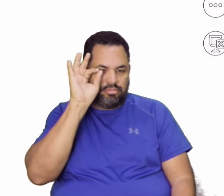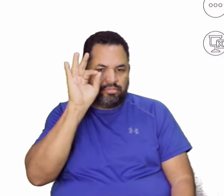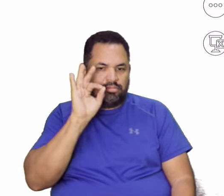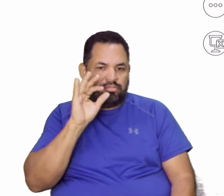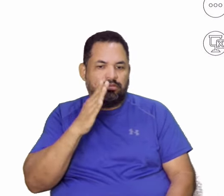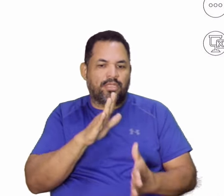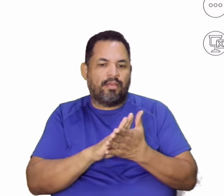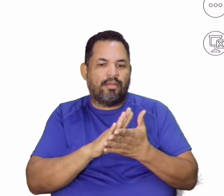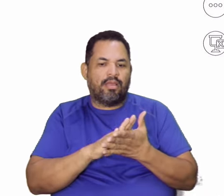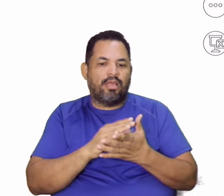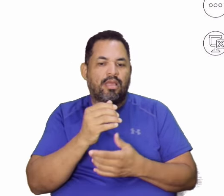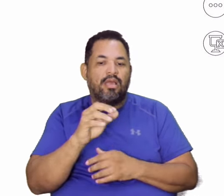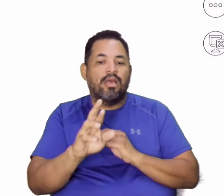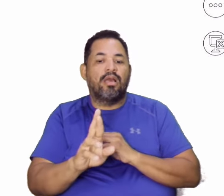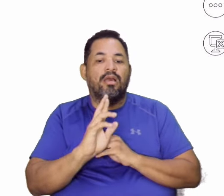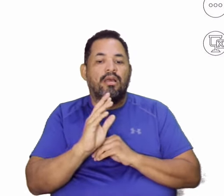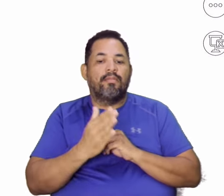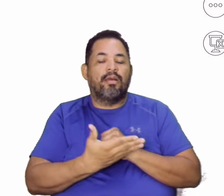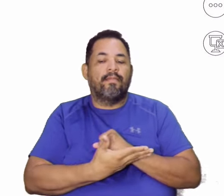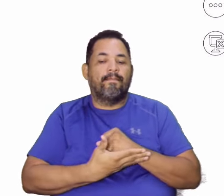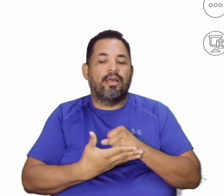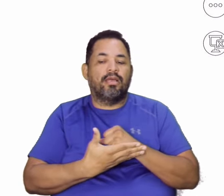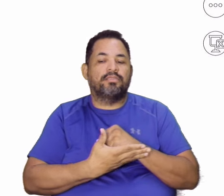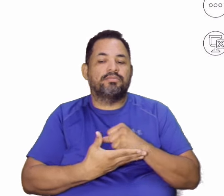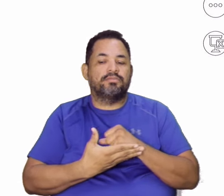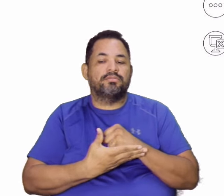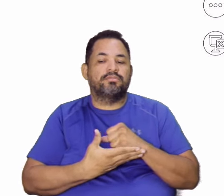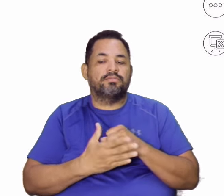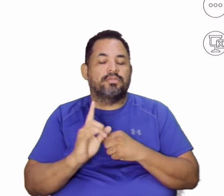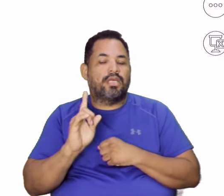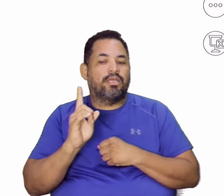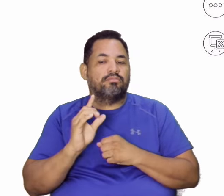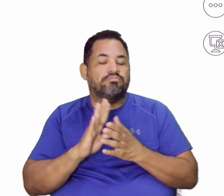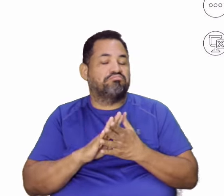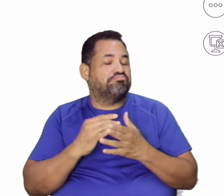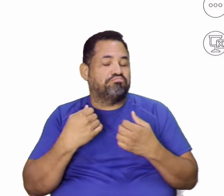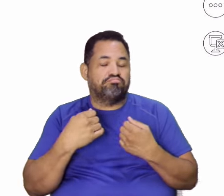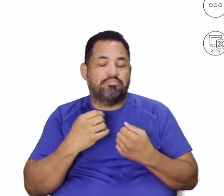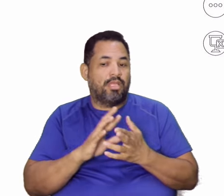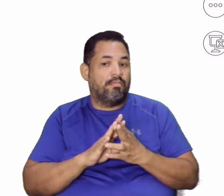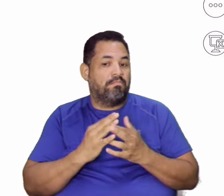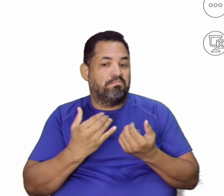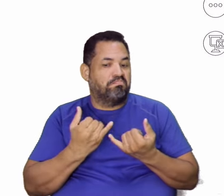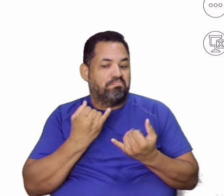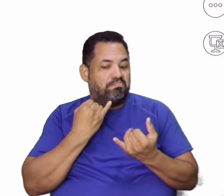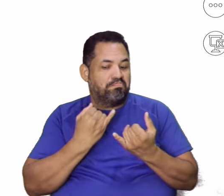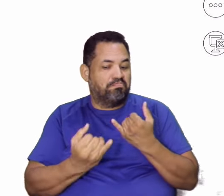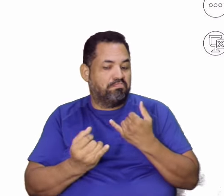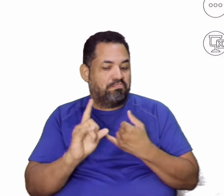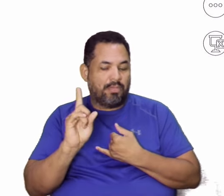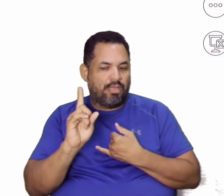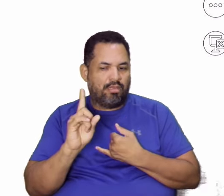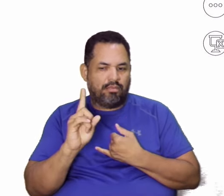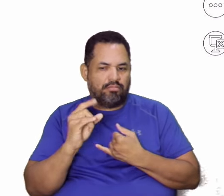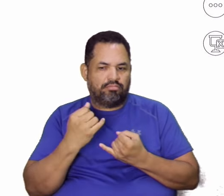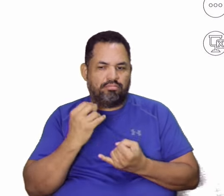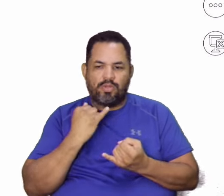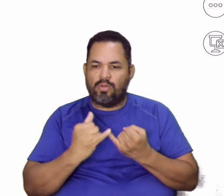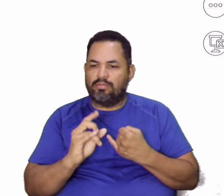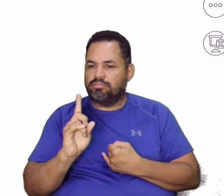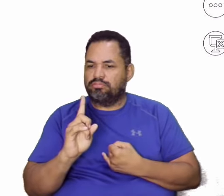é para basear a resposta de vocês não precisa ser exatamente Idêntica nesse caso dessa questão aberta tá